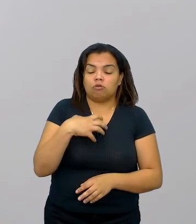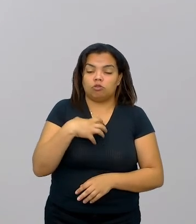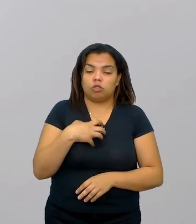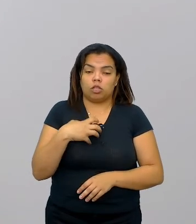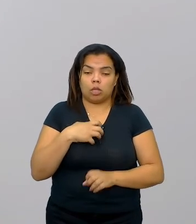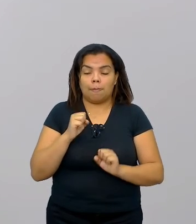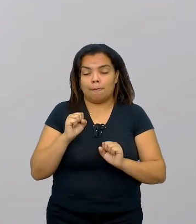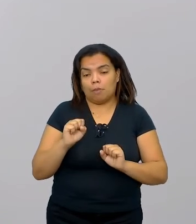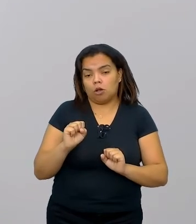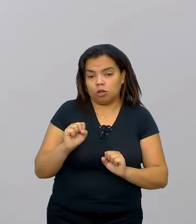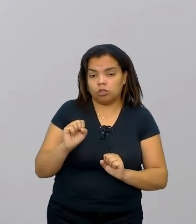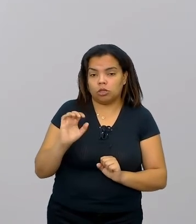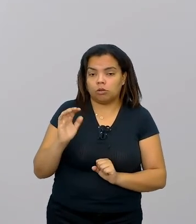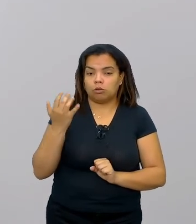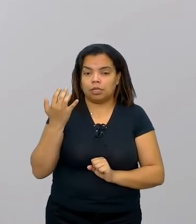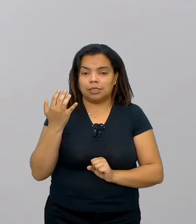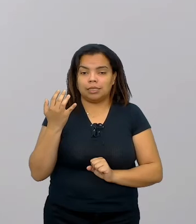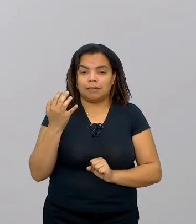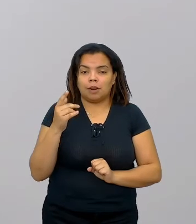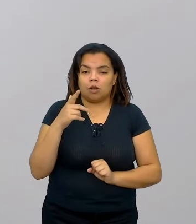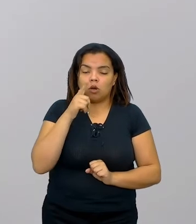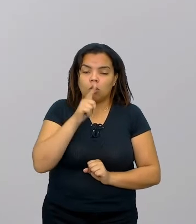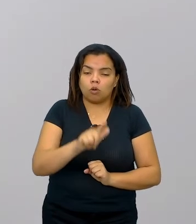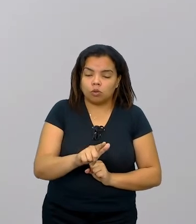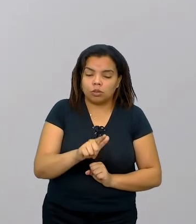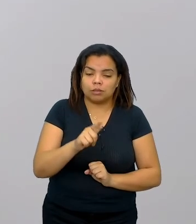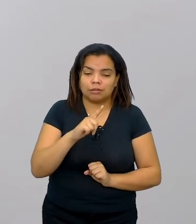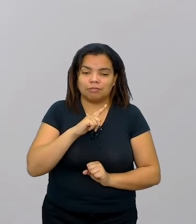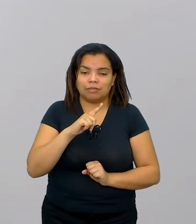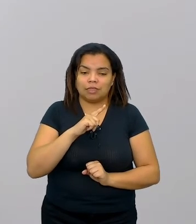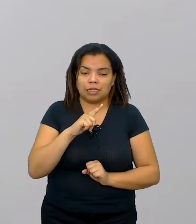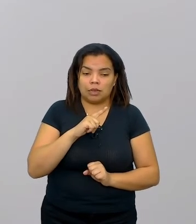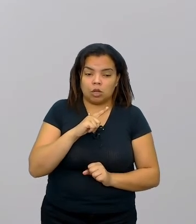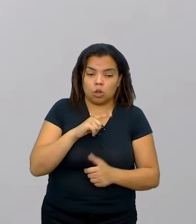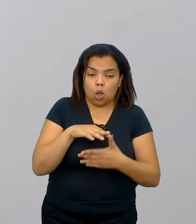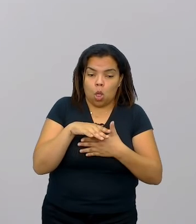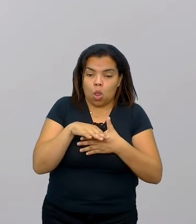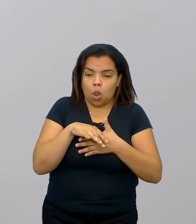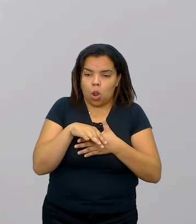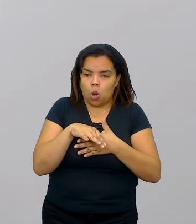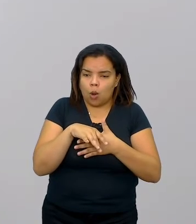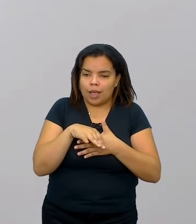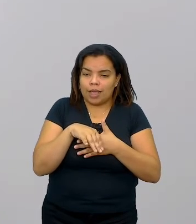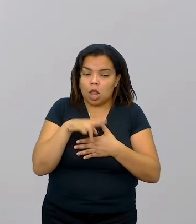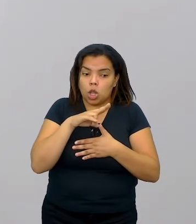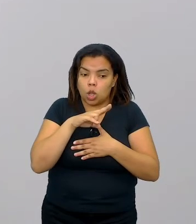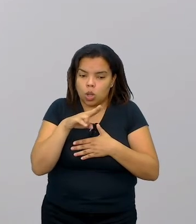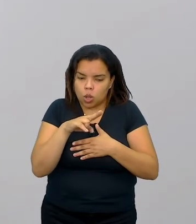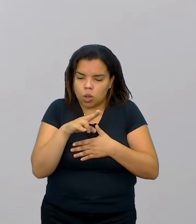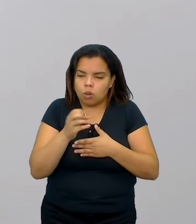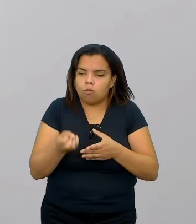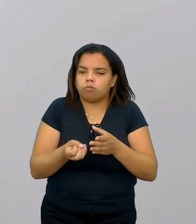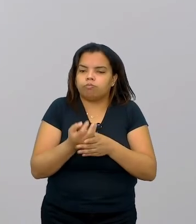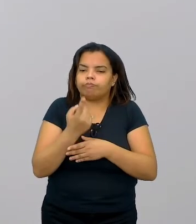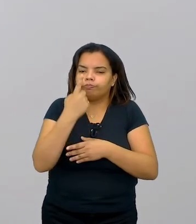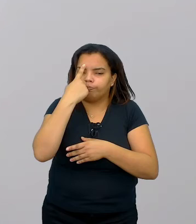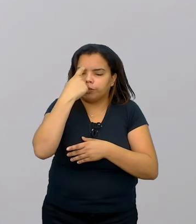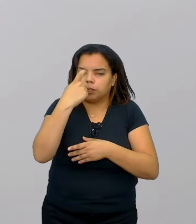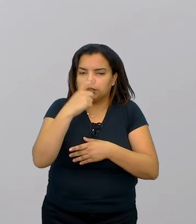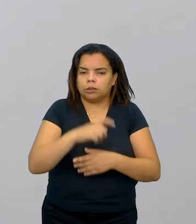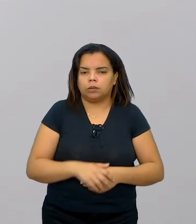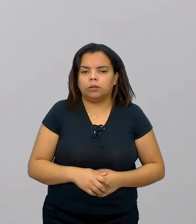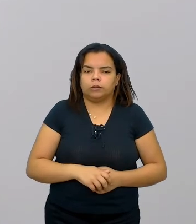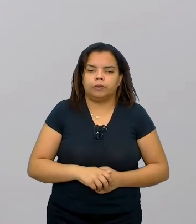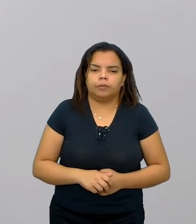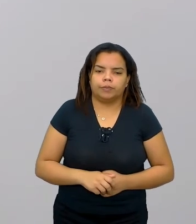ter aí, né, para justamente conseguir buscar o diagnóstico, né, para que a gente então